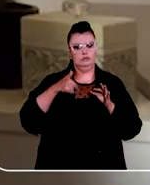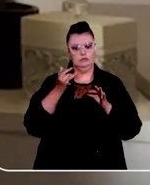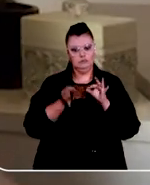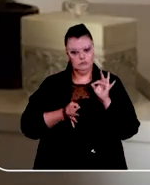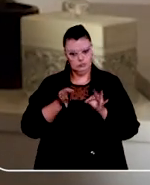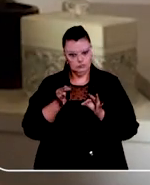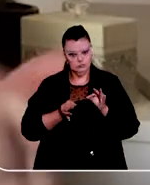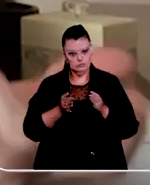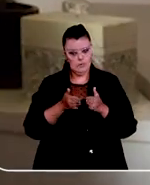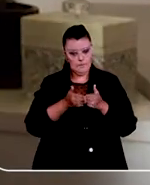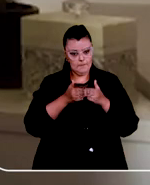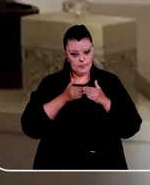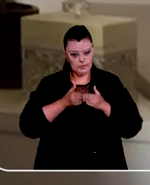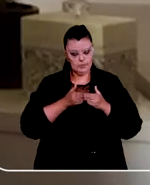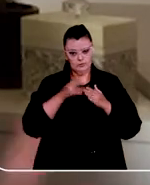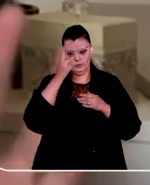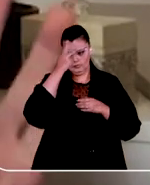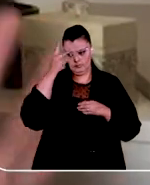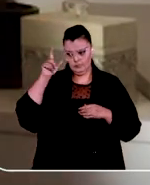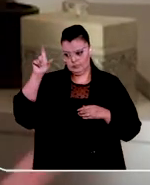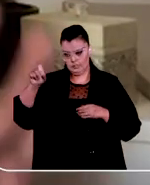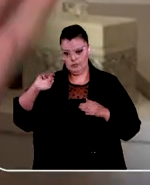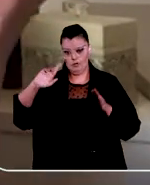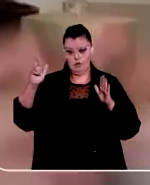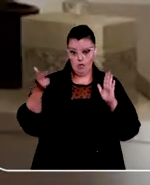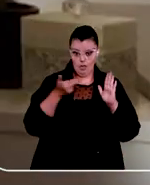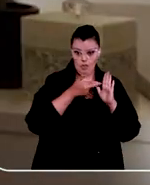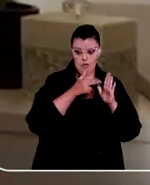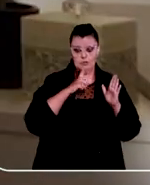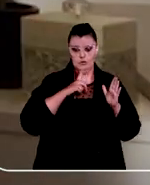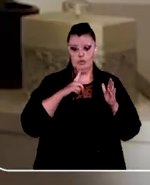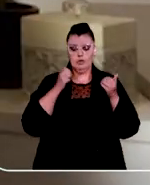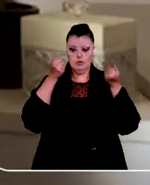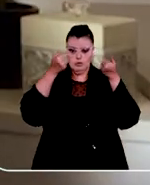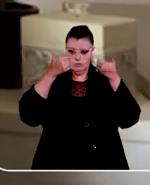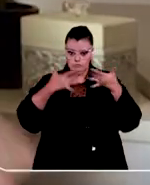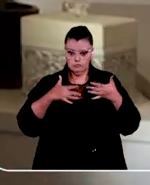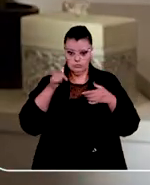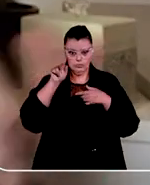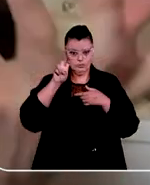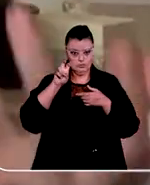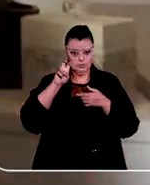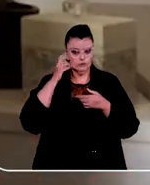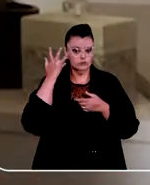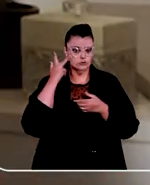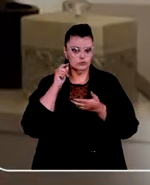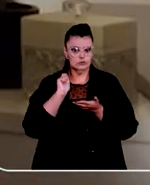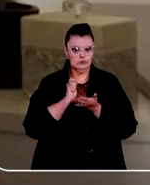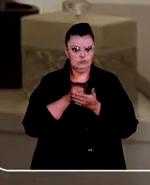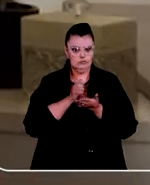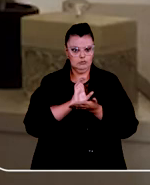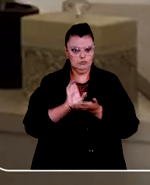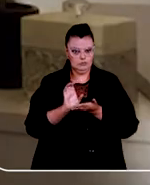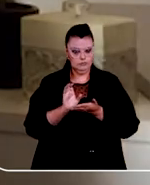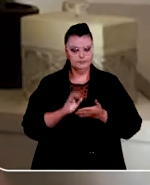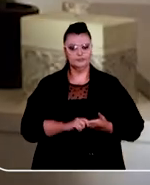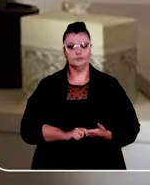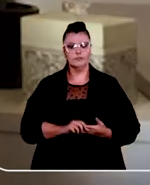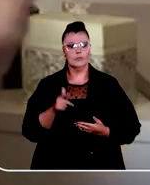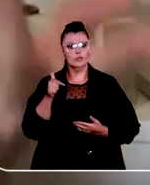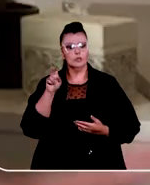documento que comprova a existência daquela dívida daquele valor certo pode apresentar uma petição inicial em